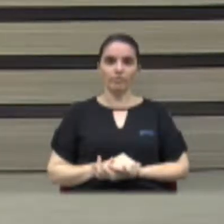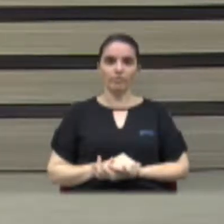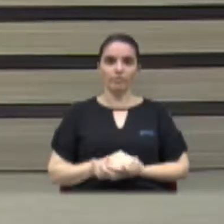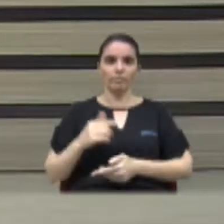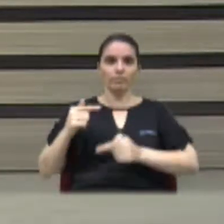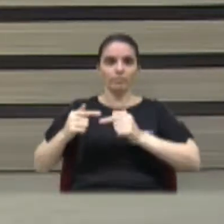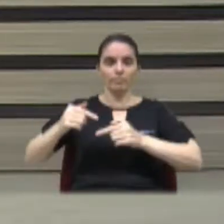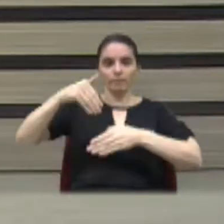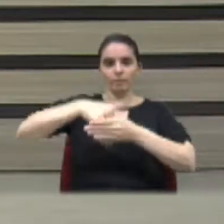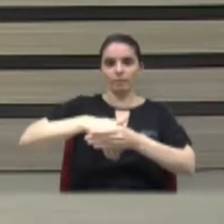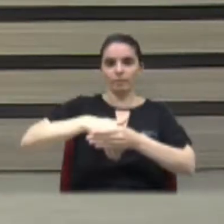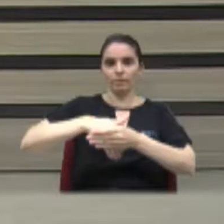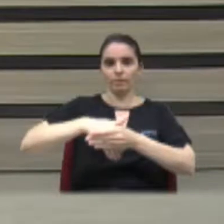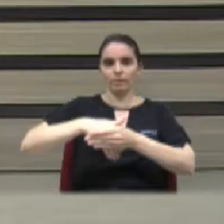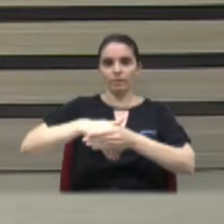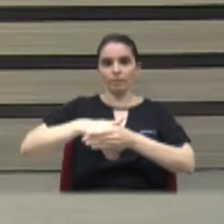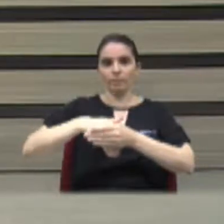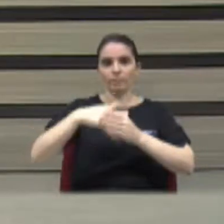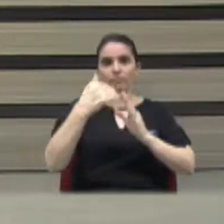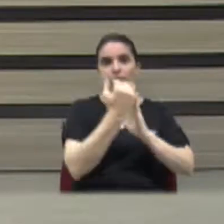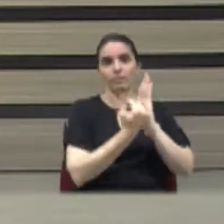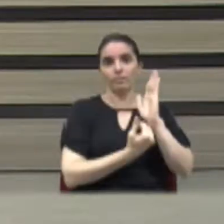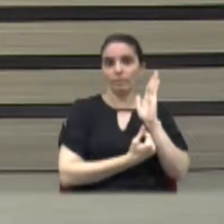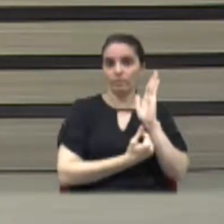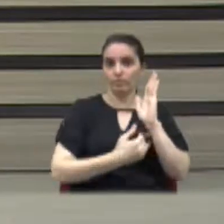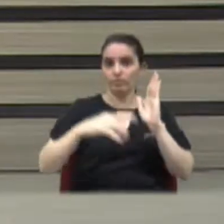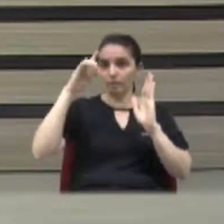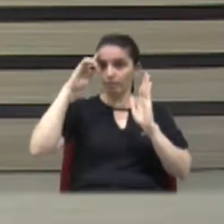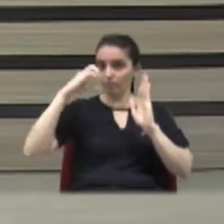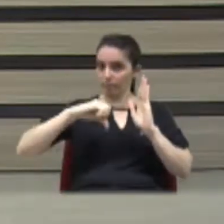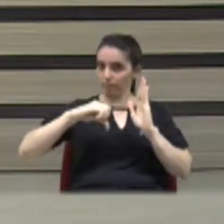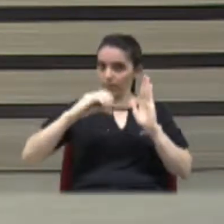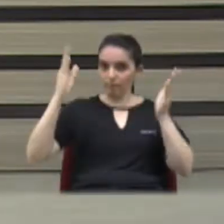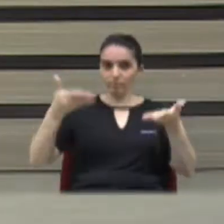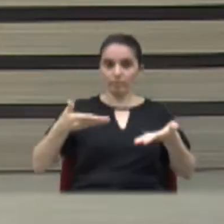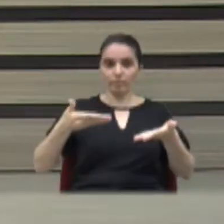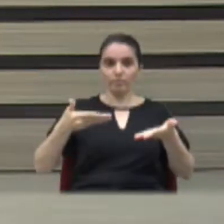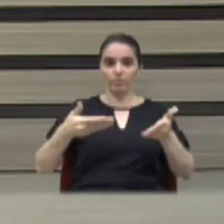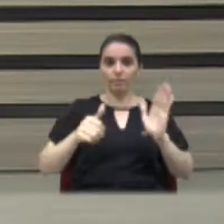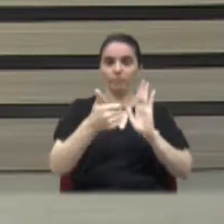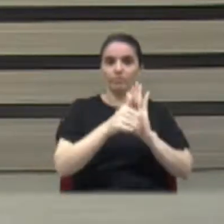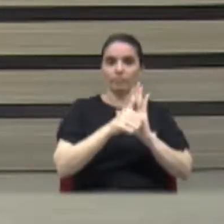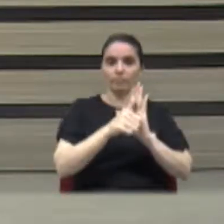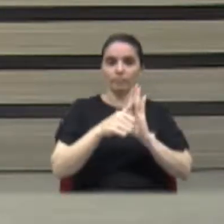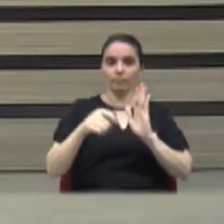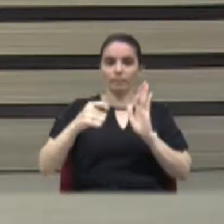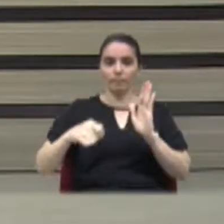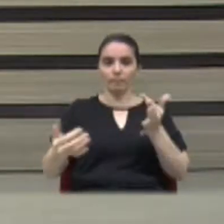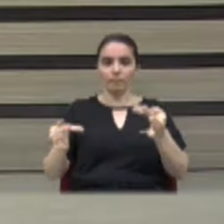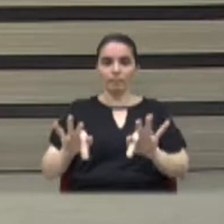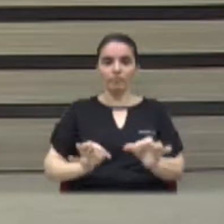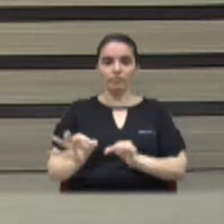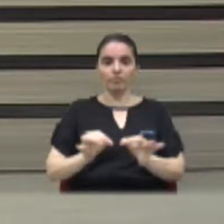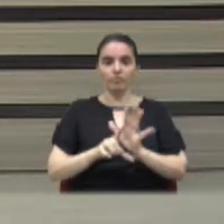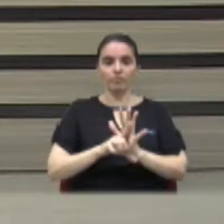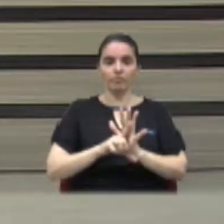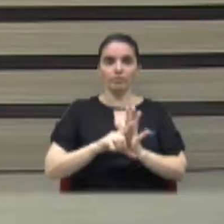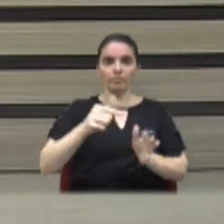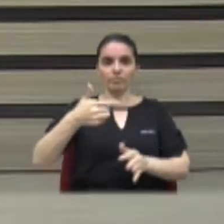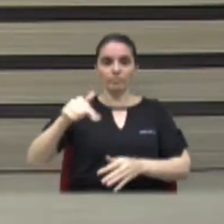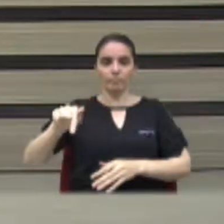Discussão e votação da matéria restante da sessão do dia 9. A gente começa com o item 1, redação final do projeto de lei